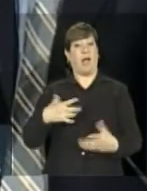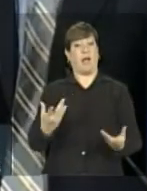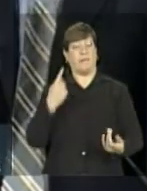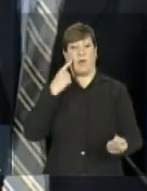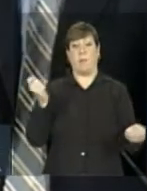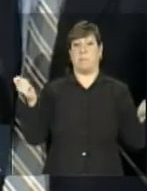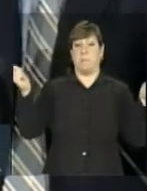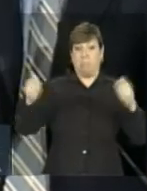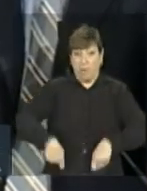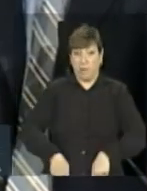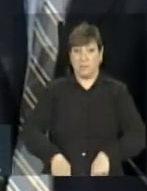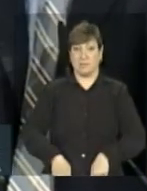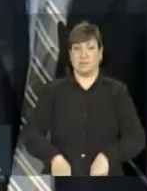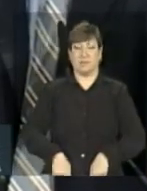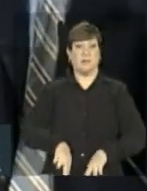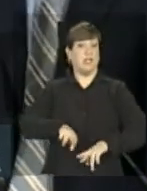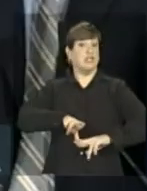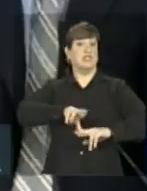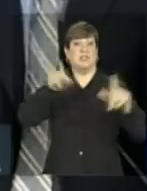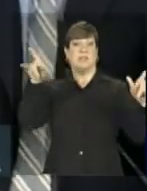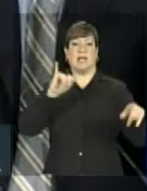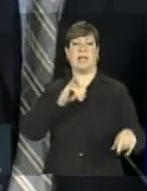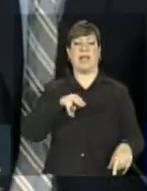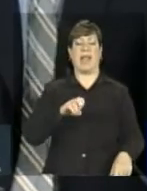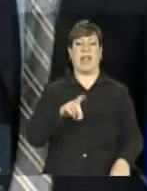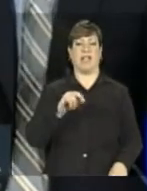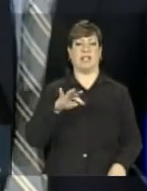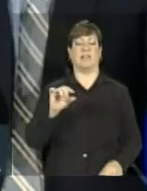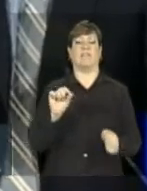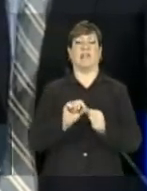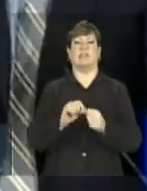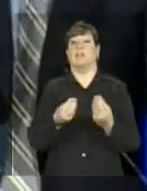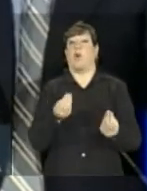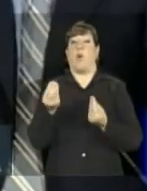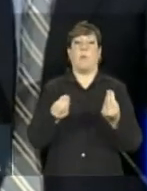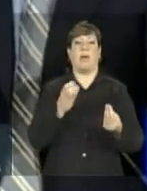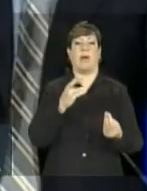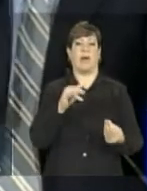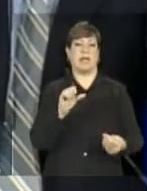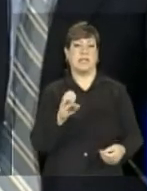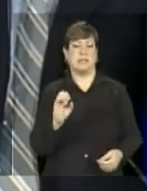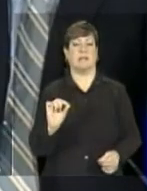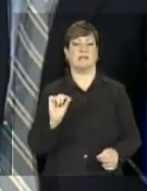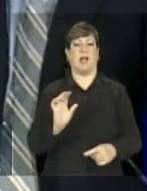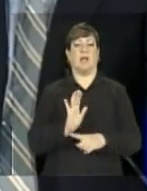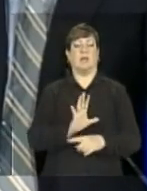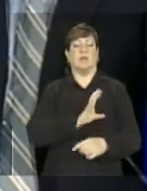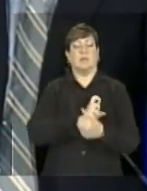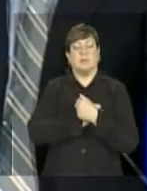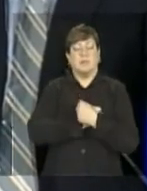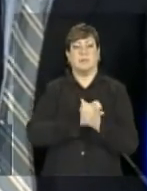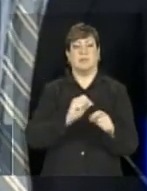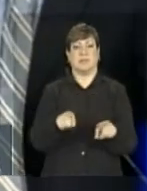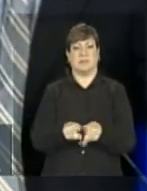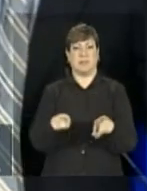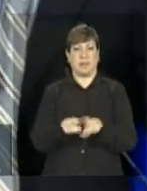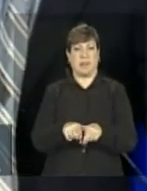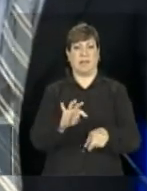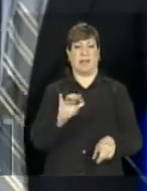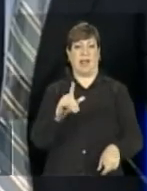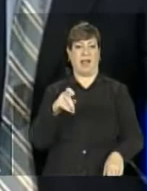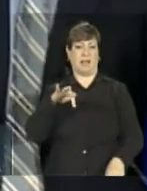possibilidades inéditas para tratar de crises, combinando paixão e